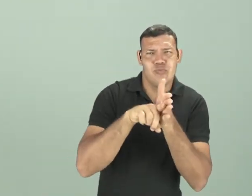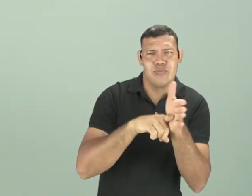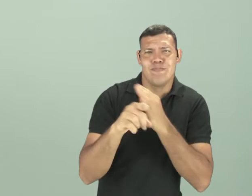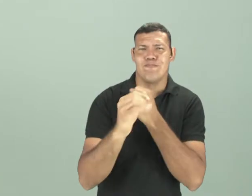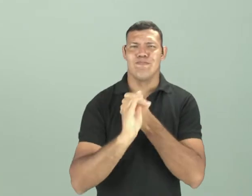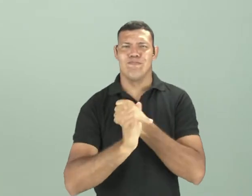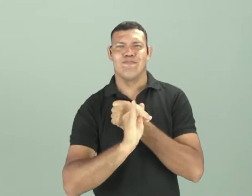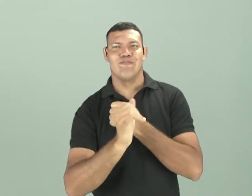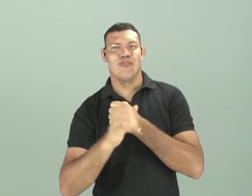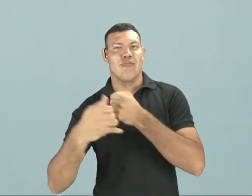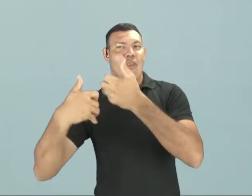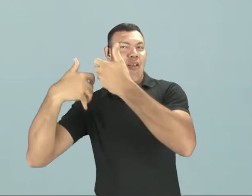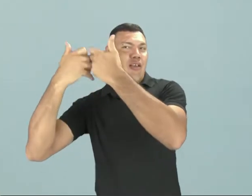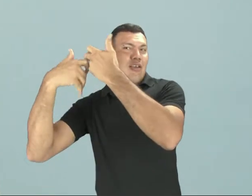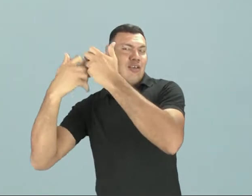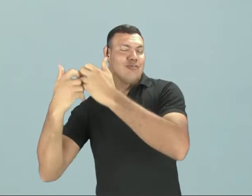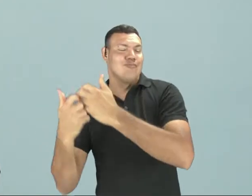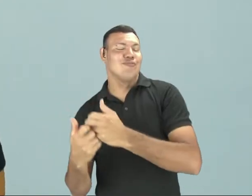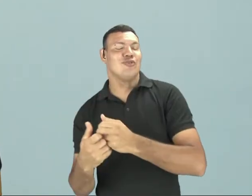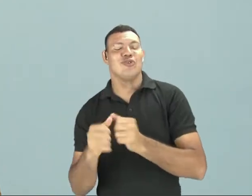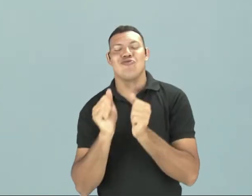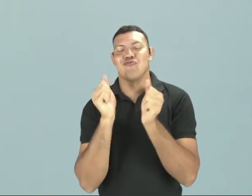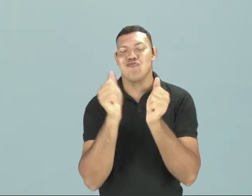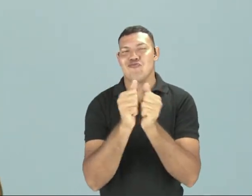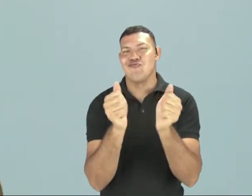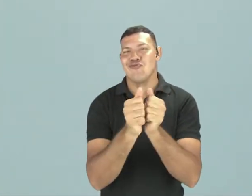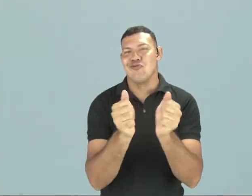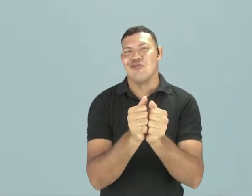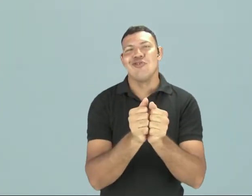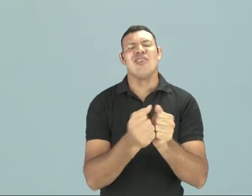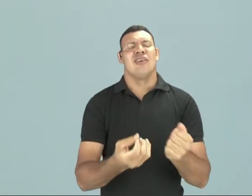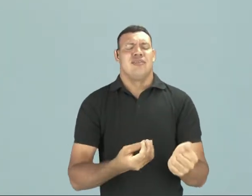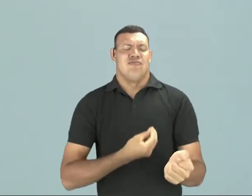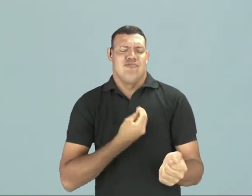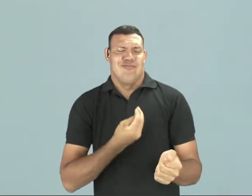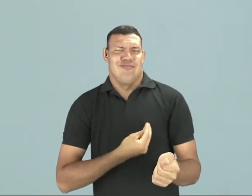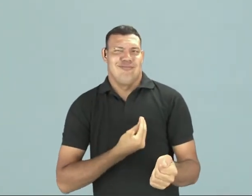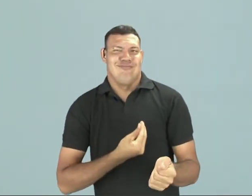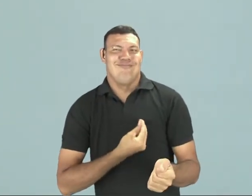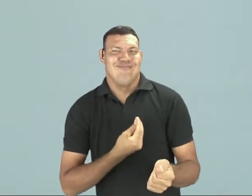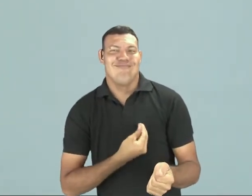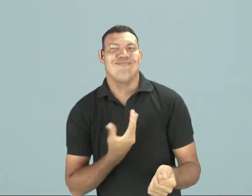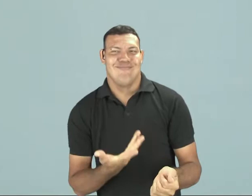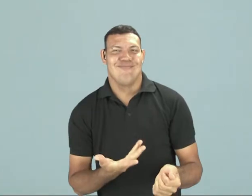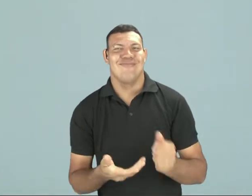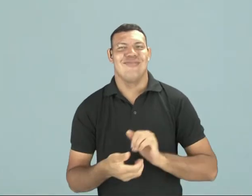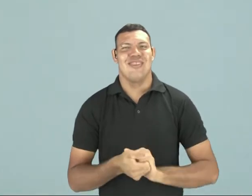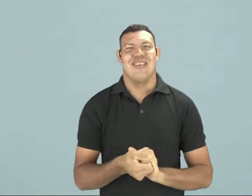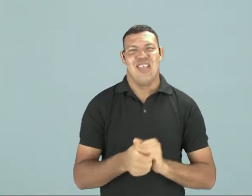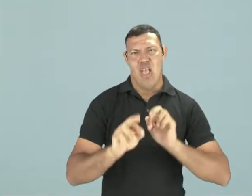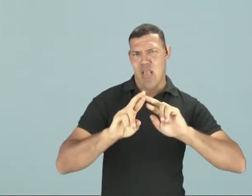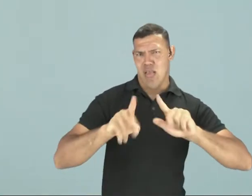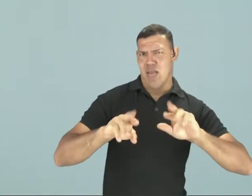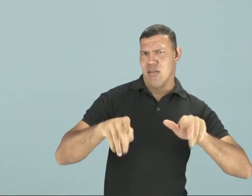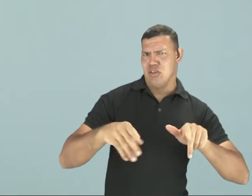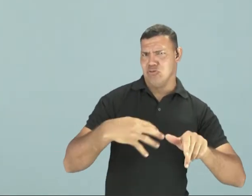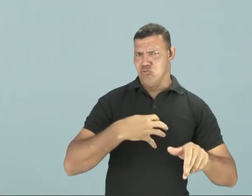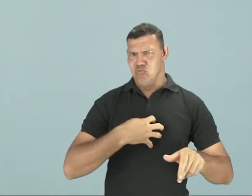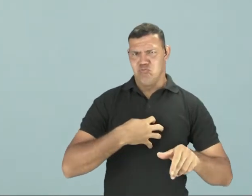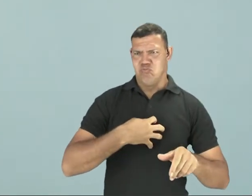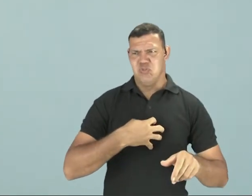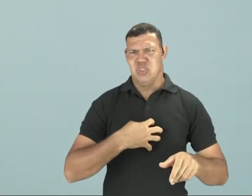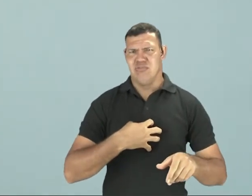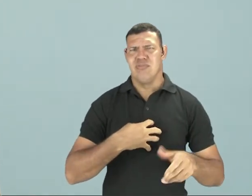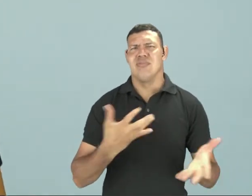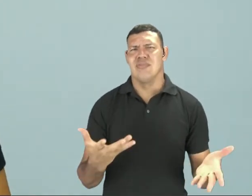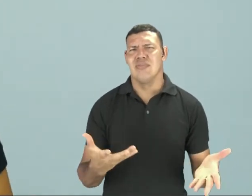você refletir, e você vai se sentir do lado do autor. Parece que você está vivenciando aquele cotidiano, mas de uma forma diferente, não uma forma seca, mas